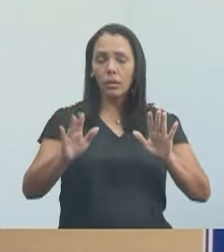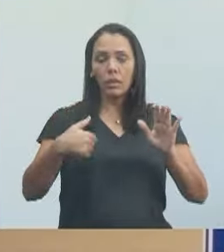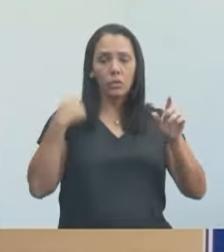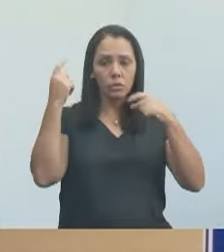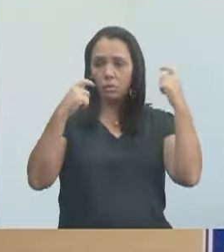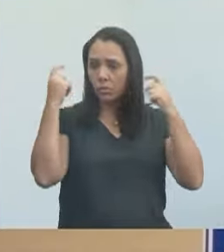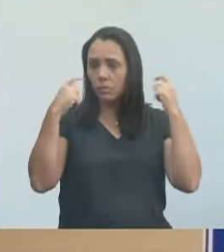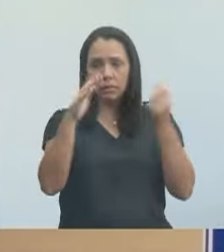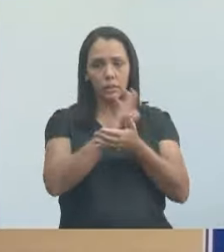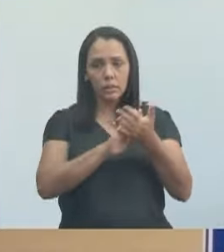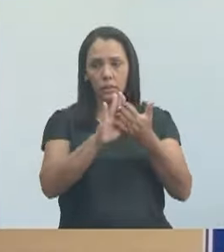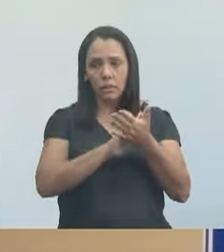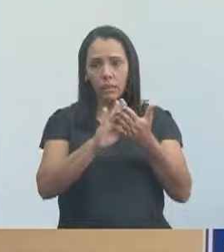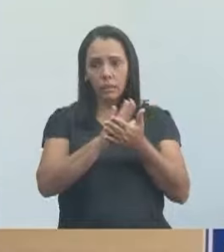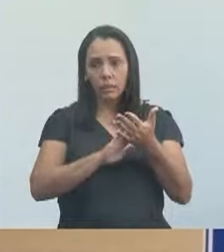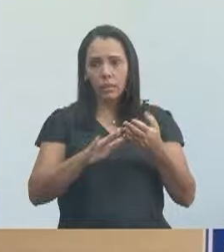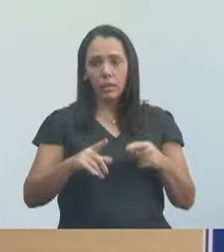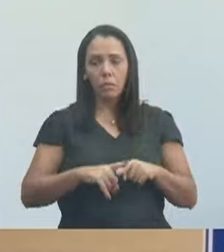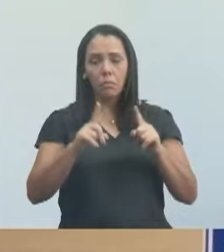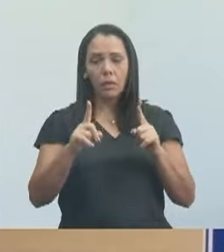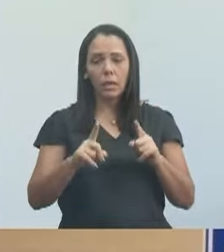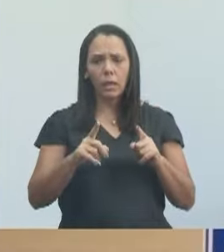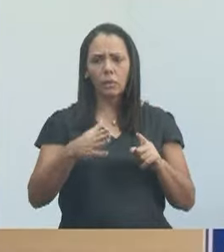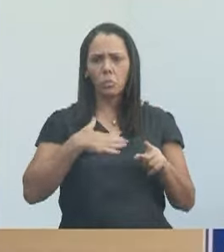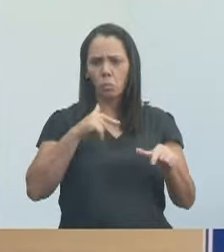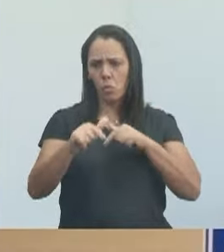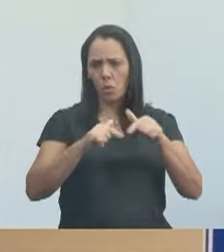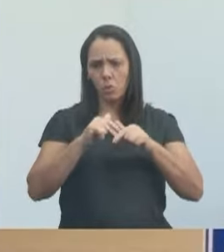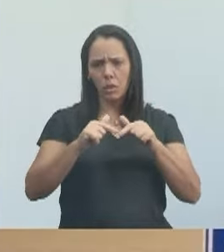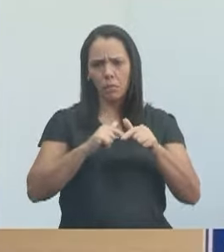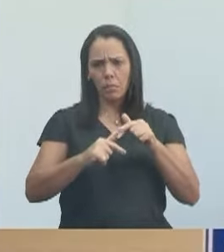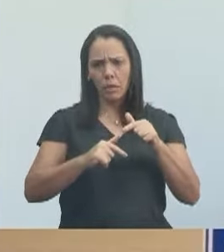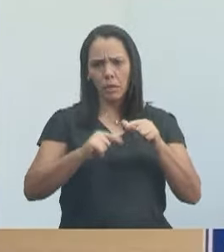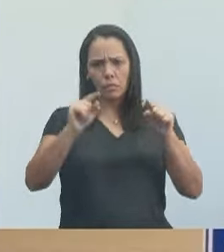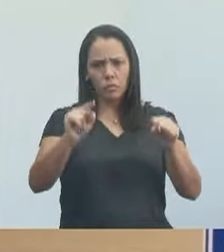preocupada com isso. Só que não fale mal do meu trabalho,